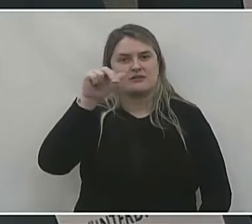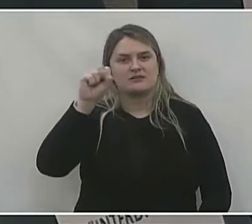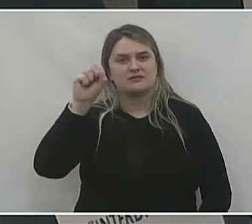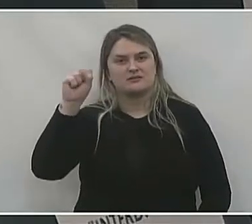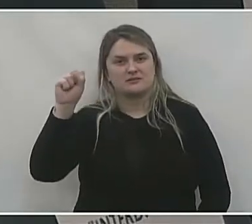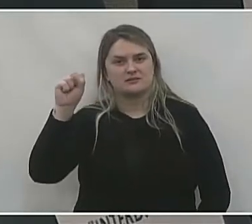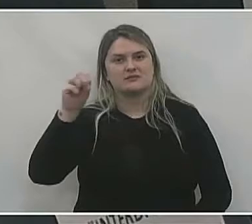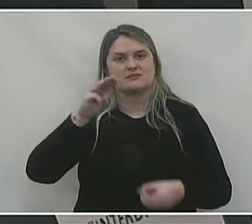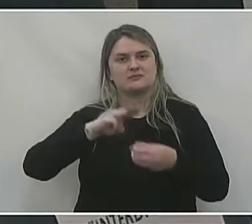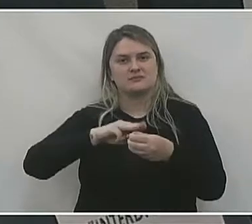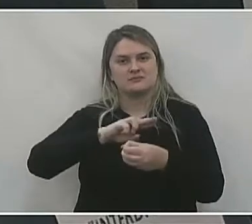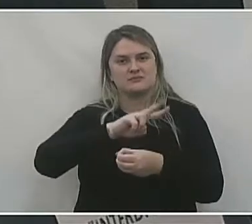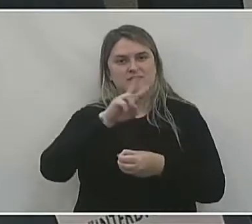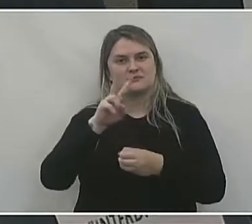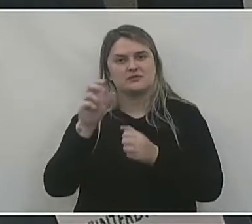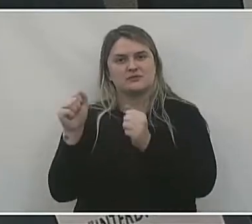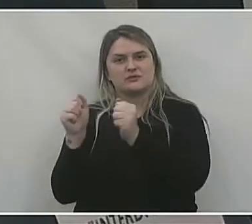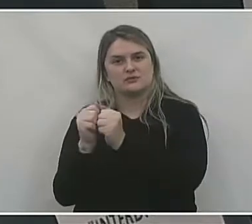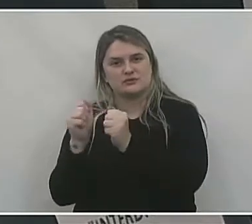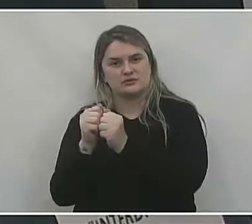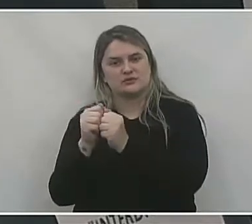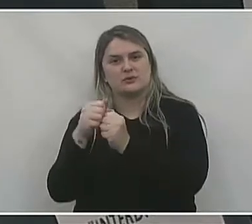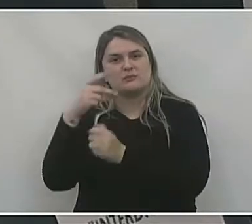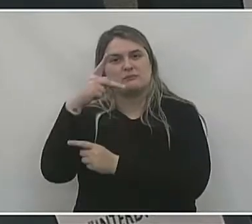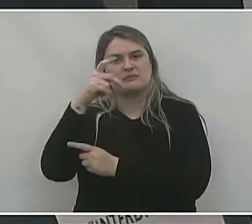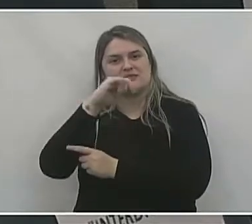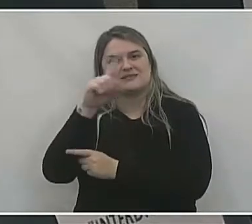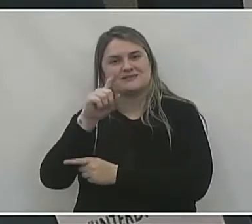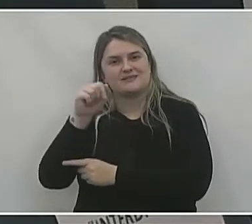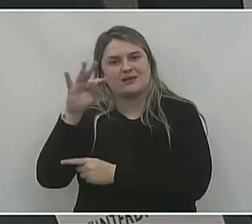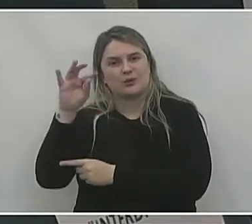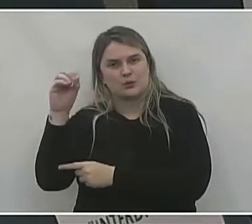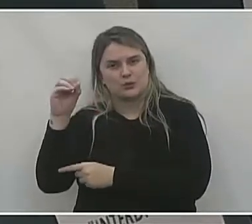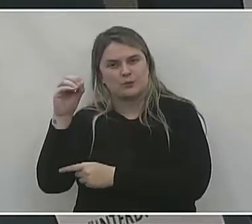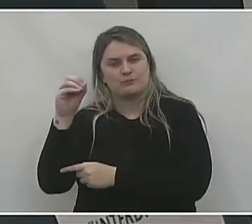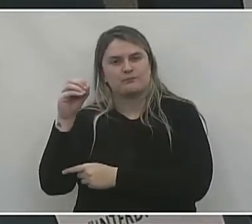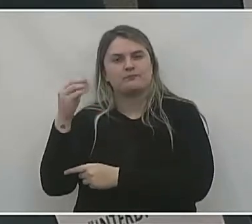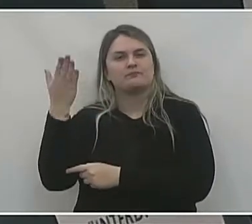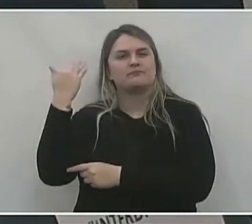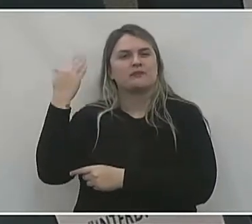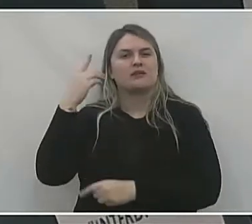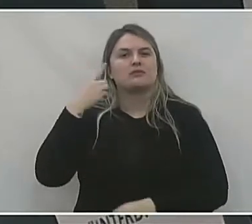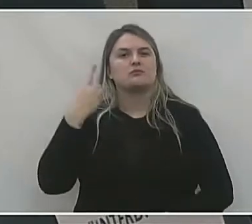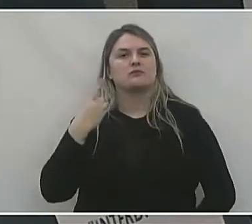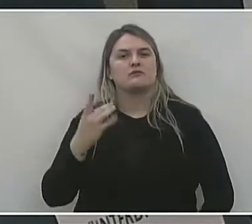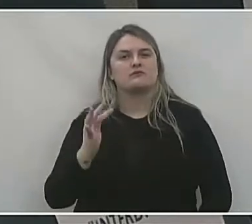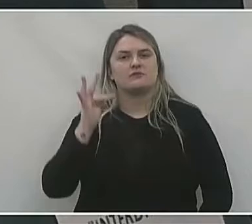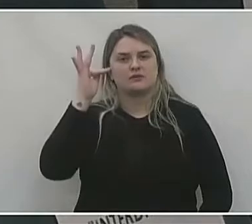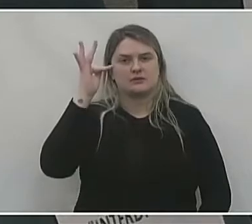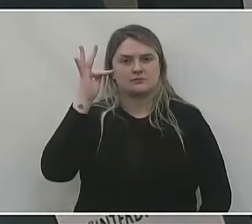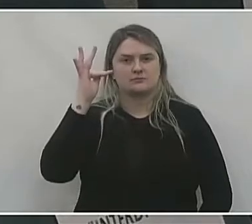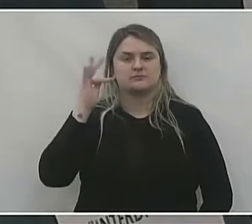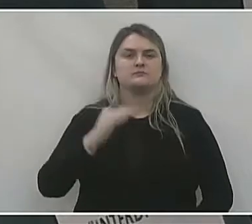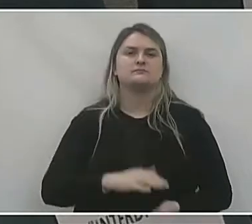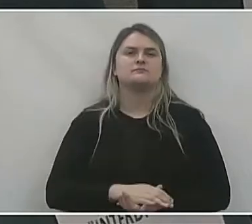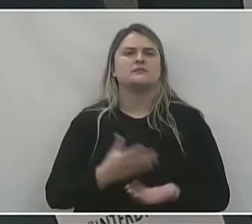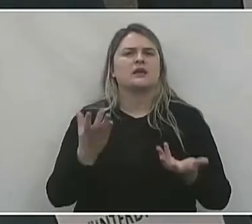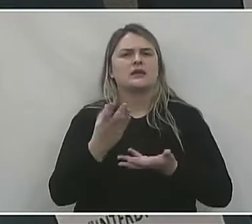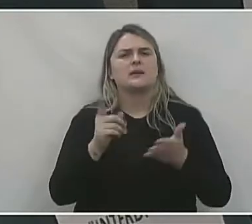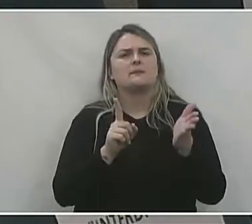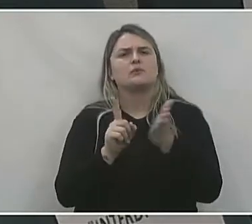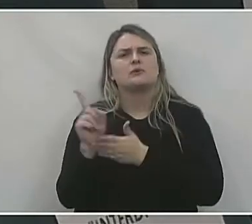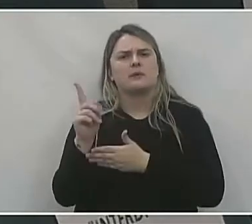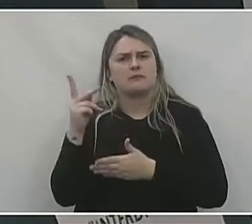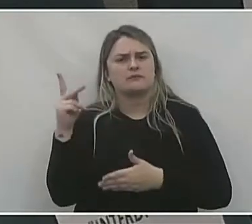União da Vitória, Sabia. juntamente com o Pisato, na época, nosso deputado federal. Eu queria perguntar